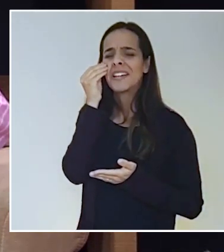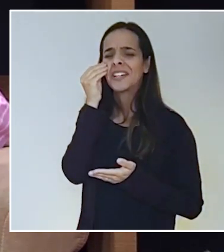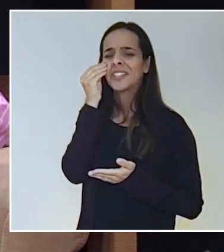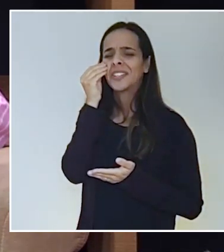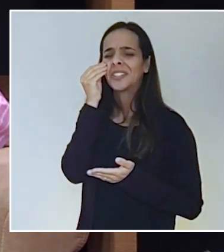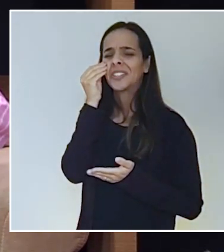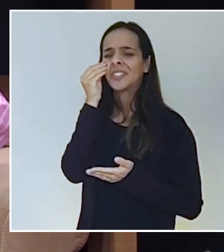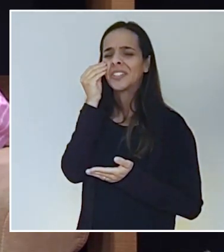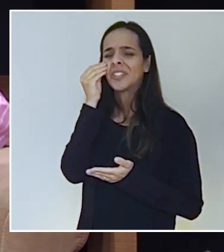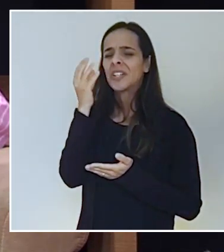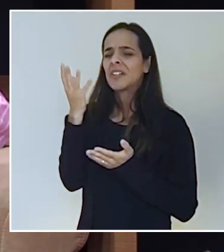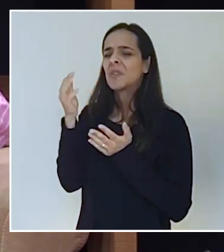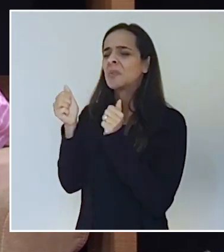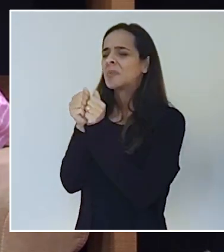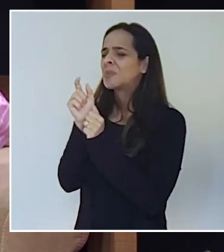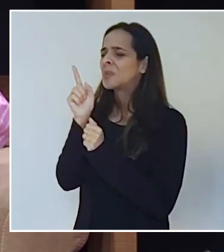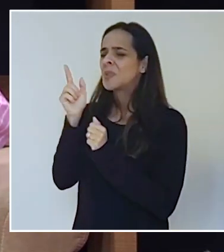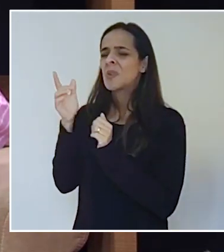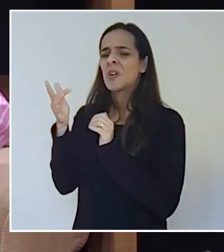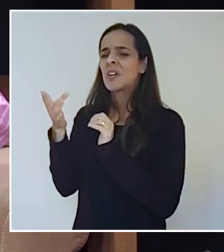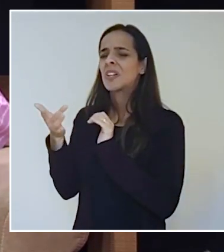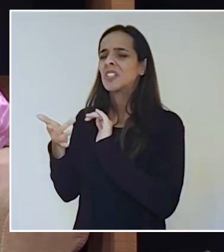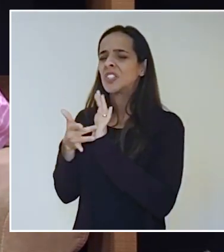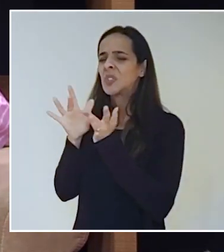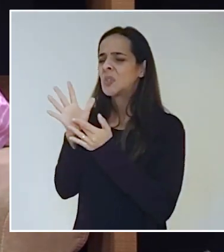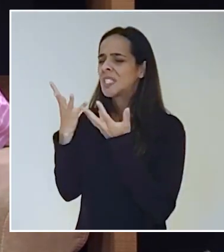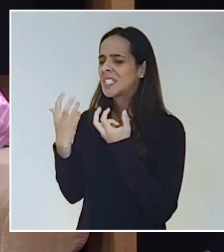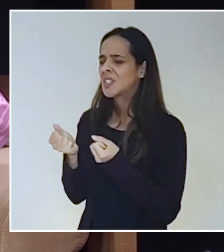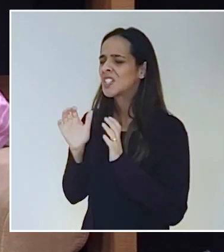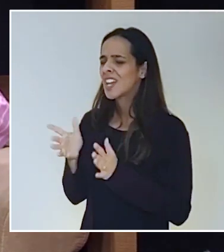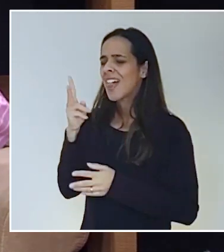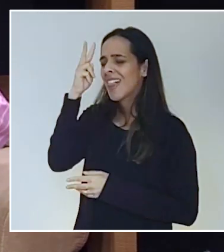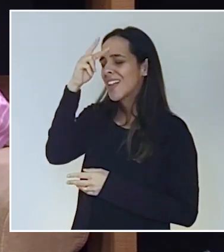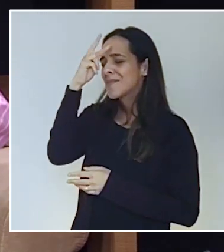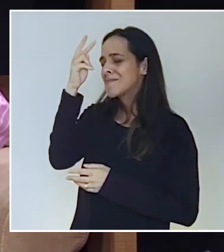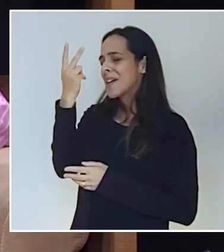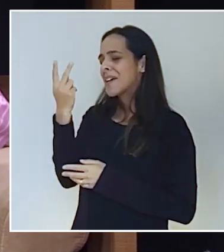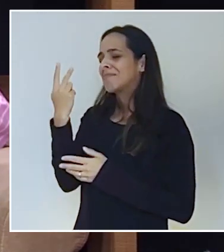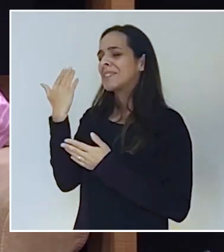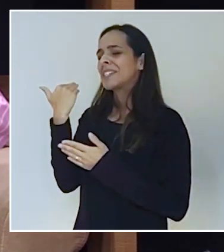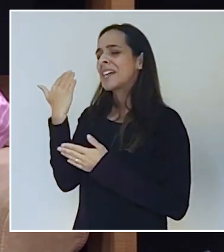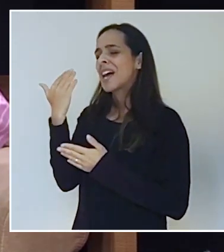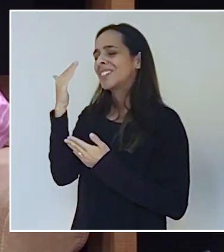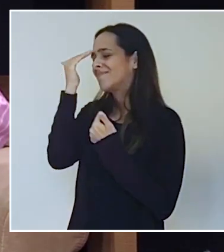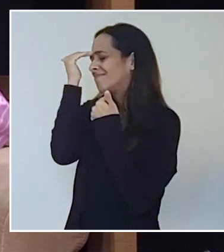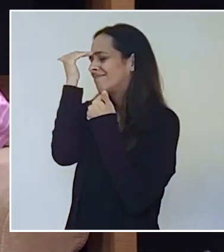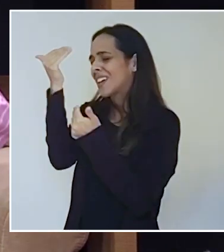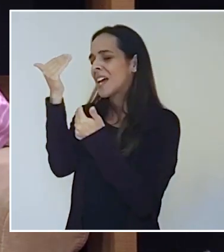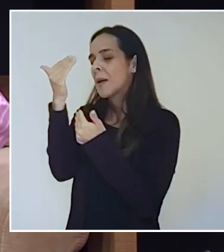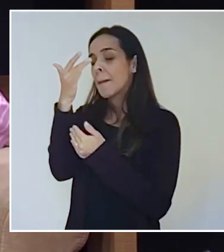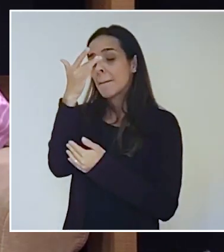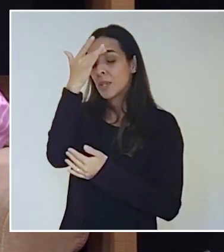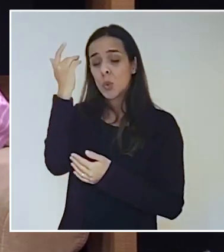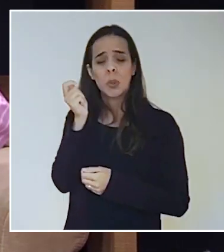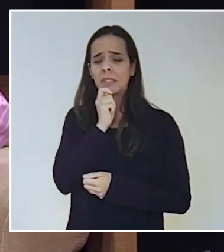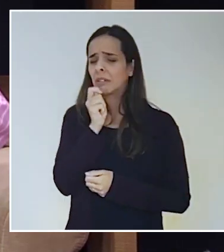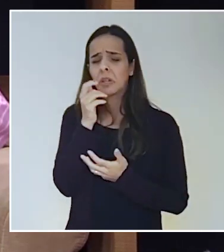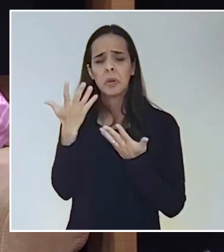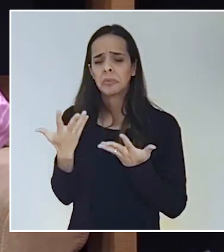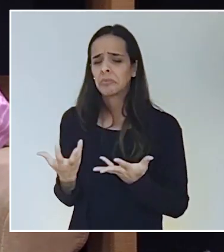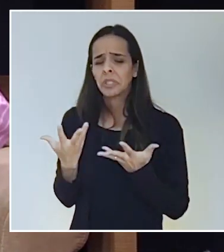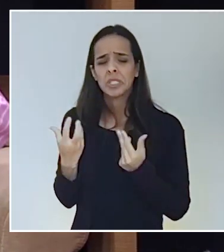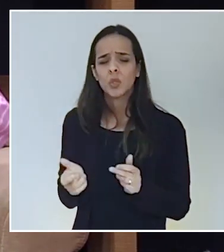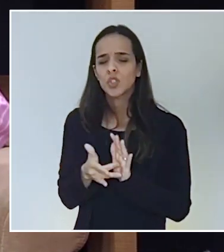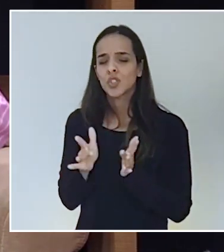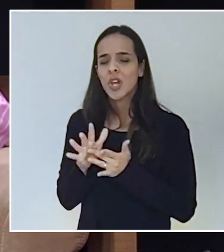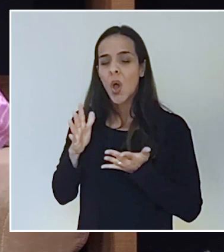muita gratidão. Aqueles que ainda não tiveram, que hoje seja o tempo oportuno, o dia da salvação.